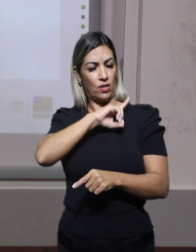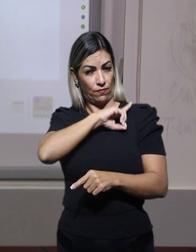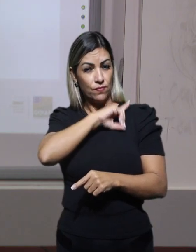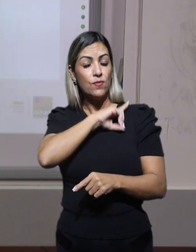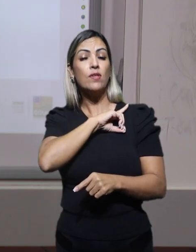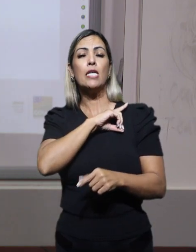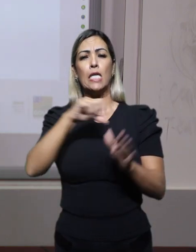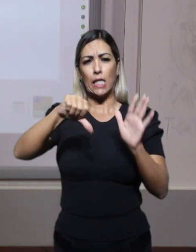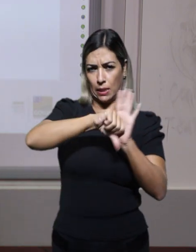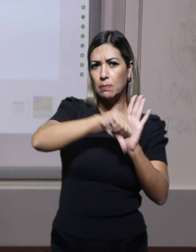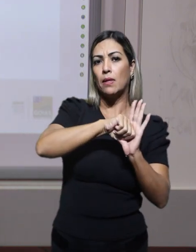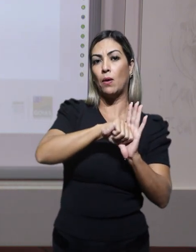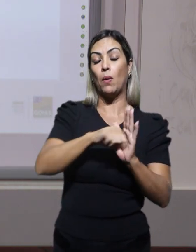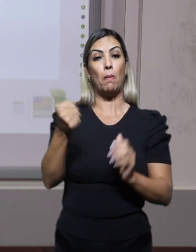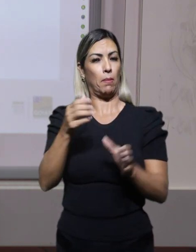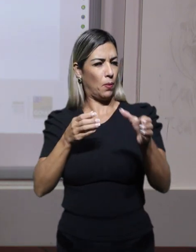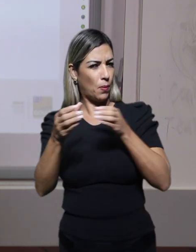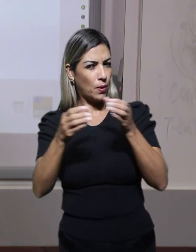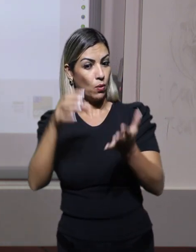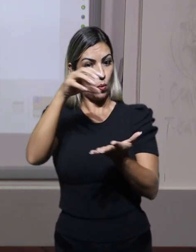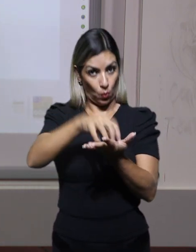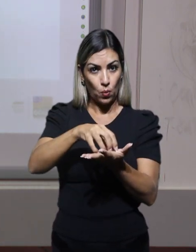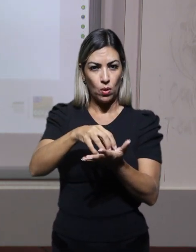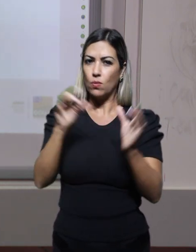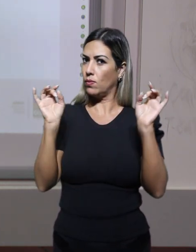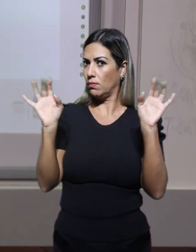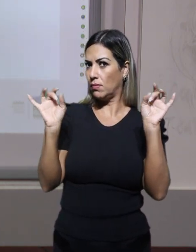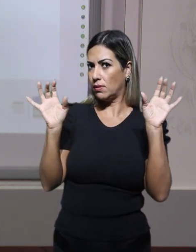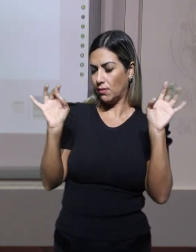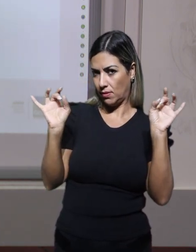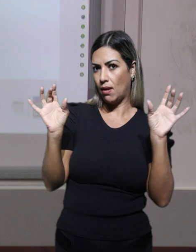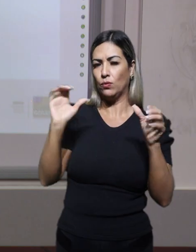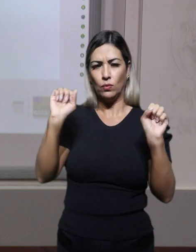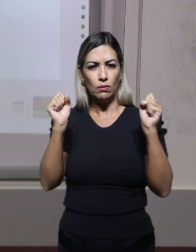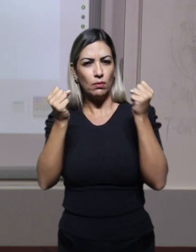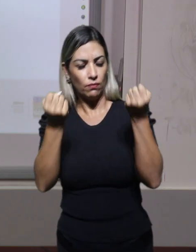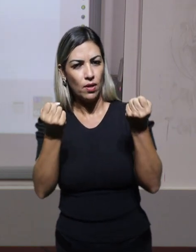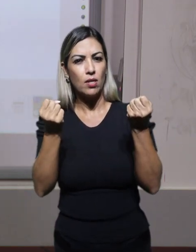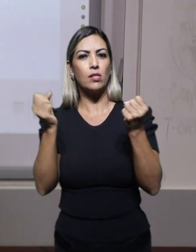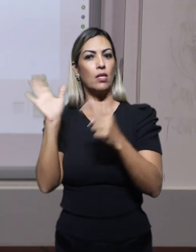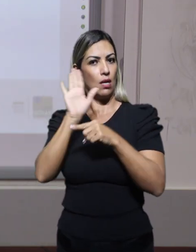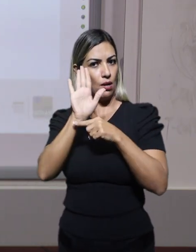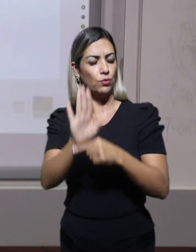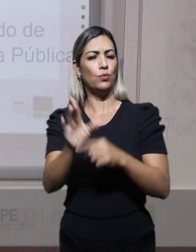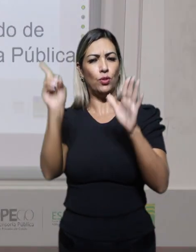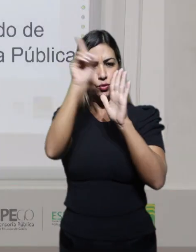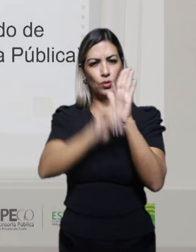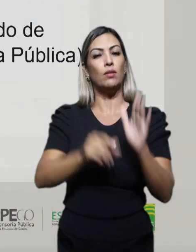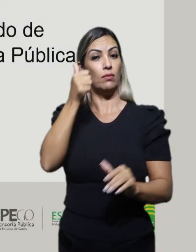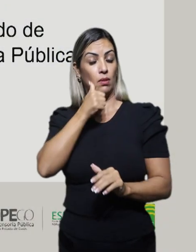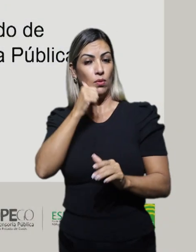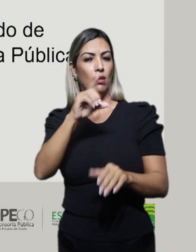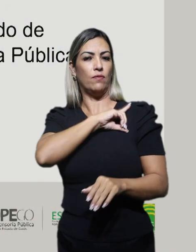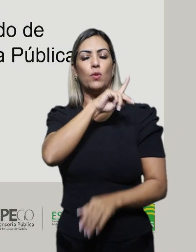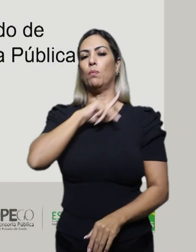primeira coordenadora do NUDEM, o Núcleo Especializado de Defesa e Promoção dos Direitos da Mulher da Defensoria